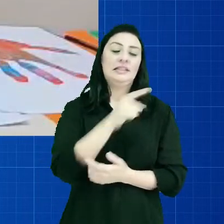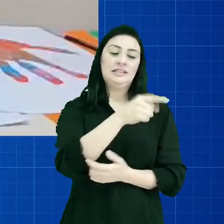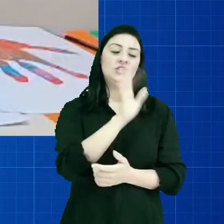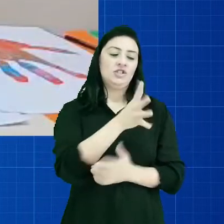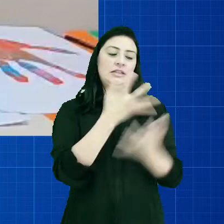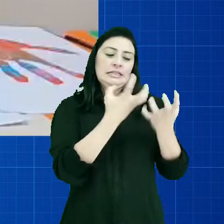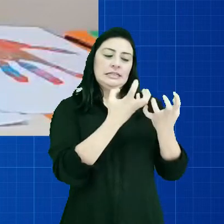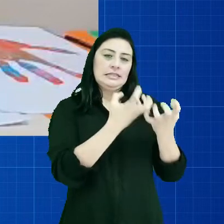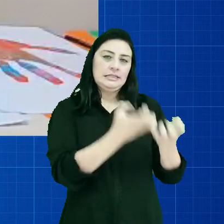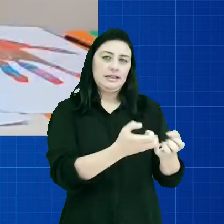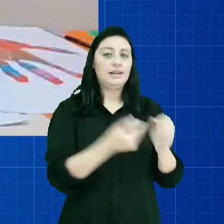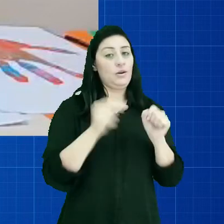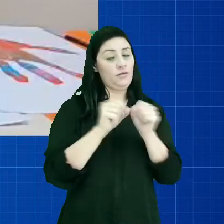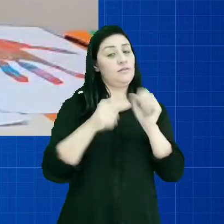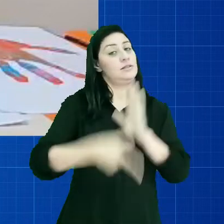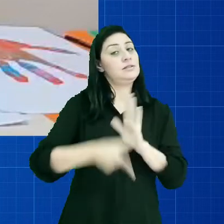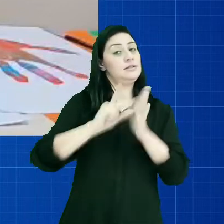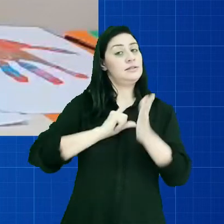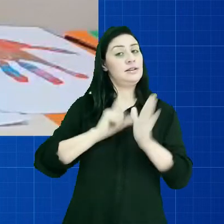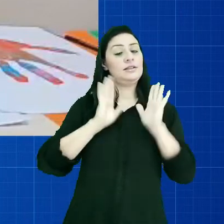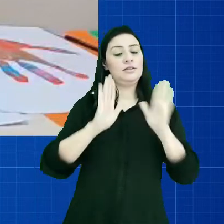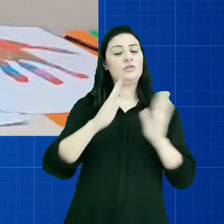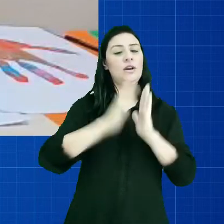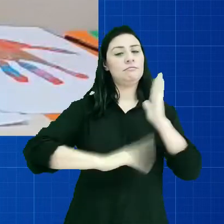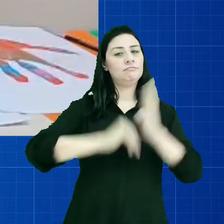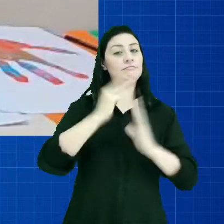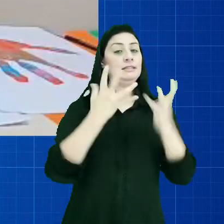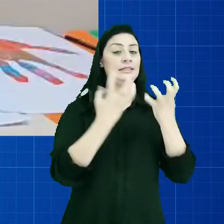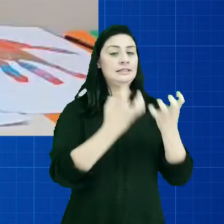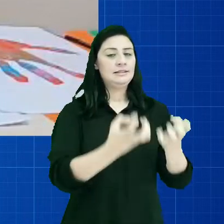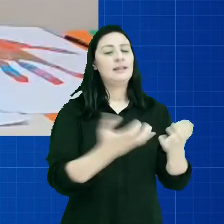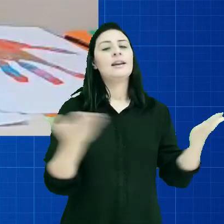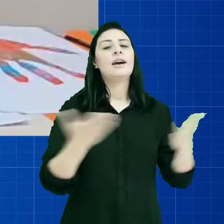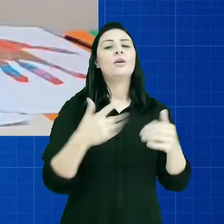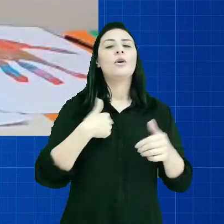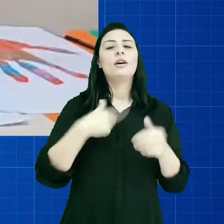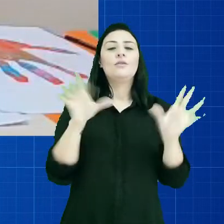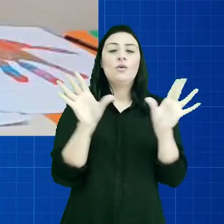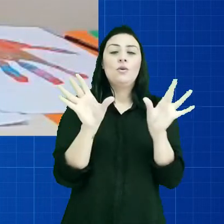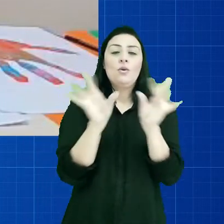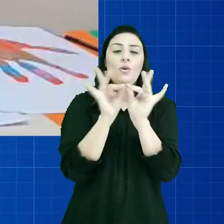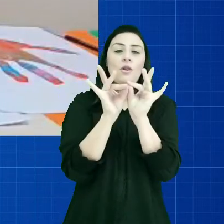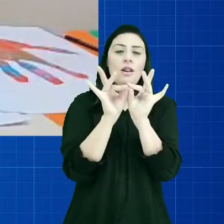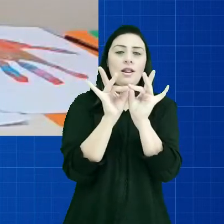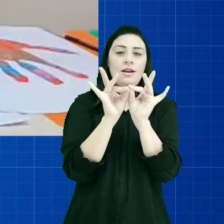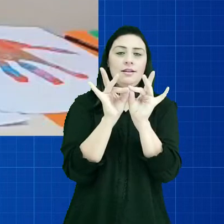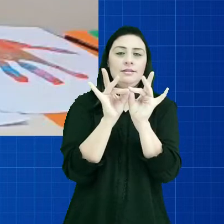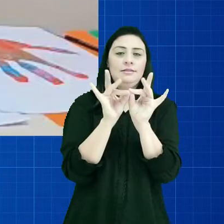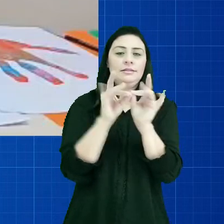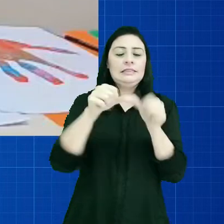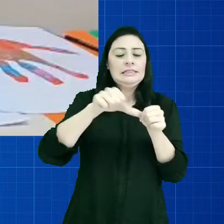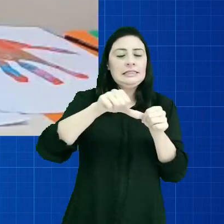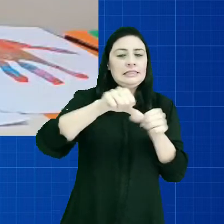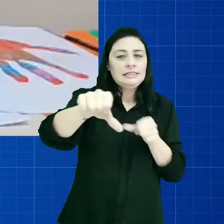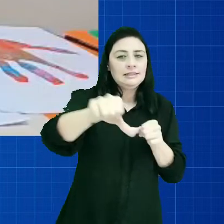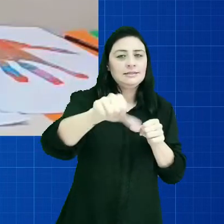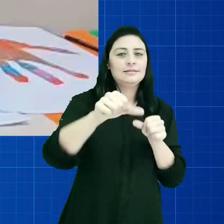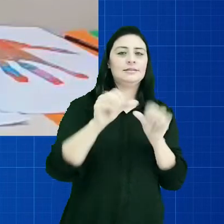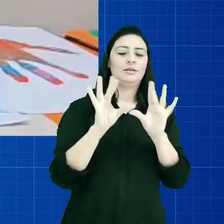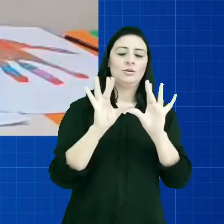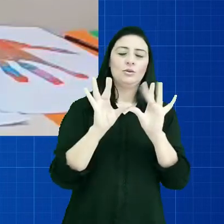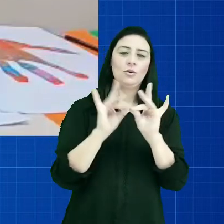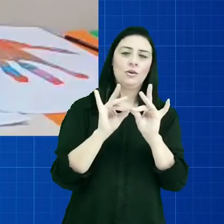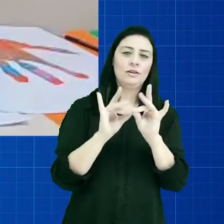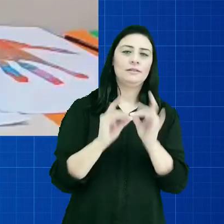já tá seca, já aproveitei, fiz anteriormente, essa aqui já tá seca, ó. Agora eu vou unir elas com a fita crepe,